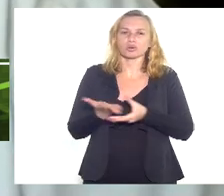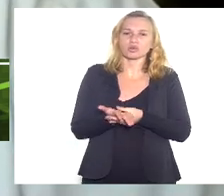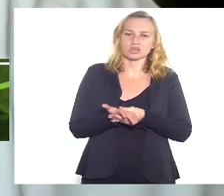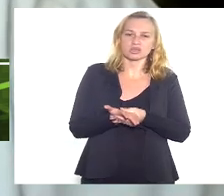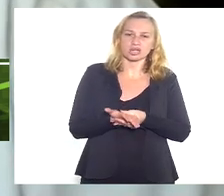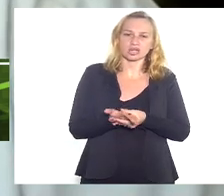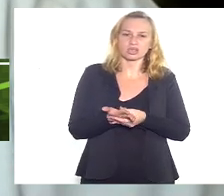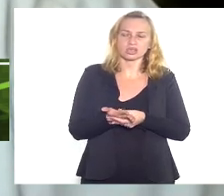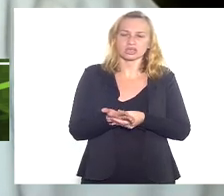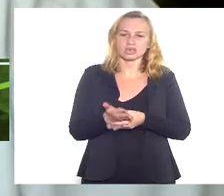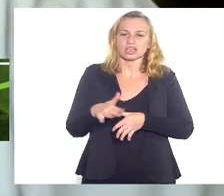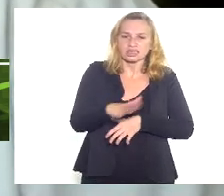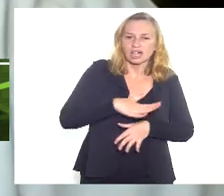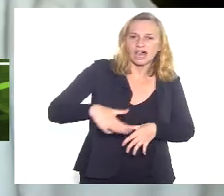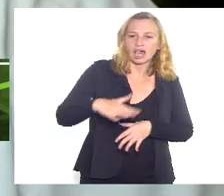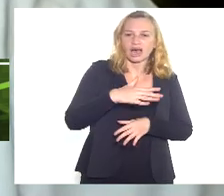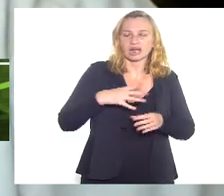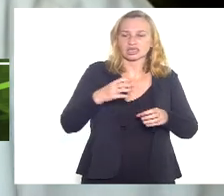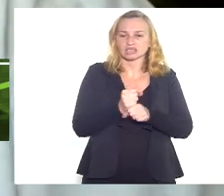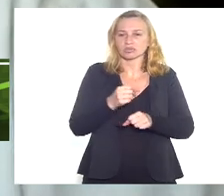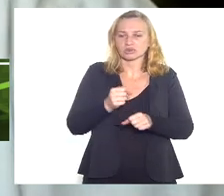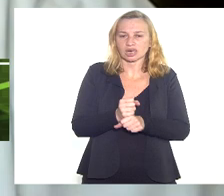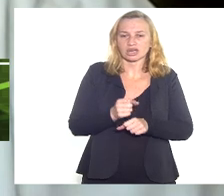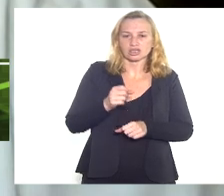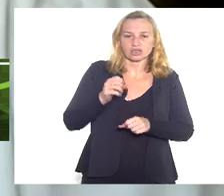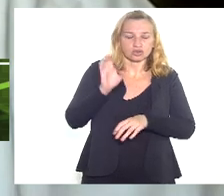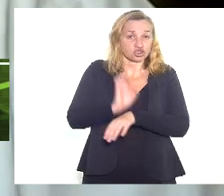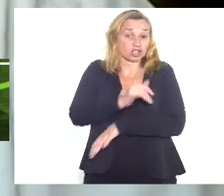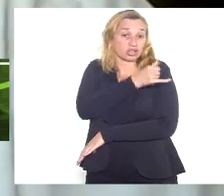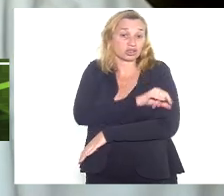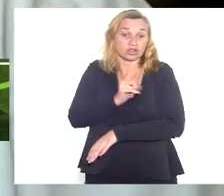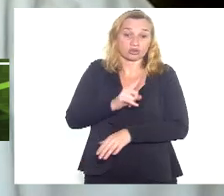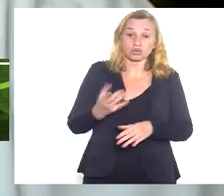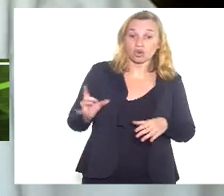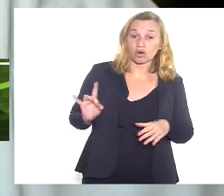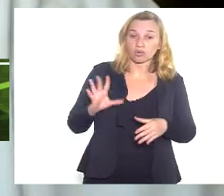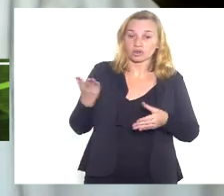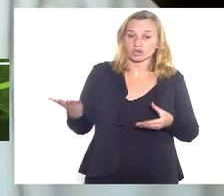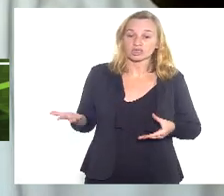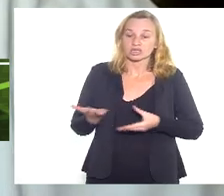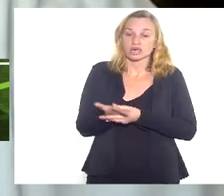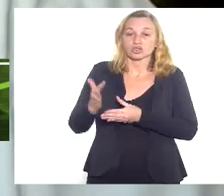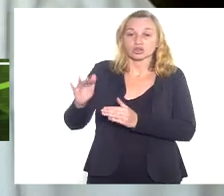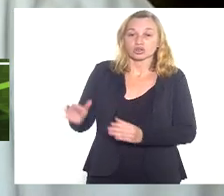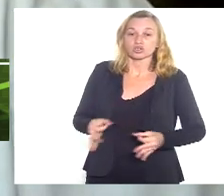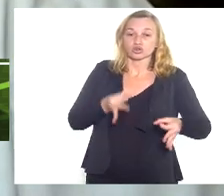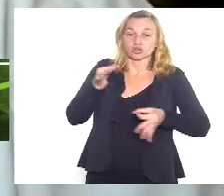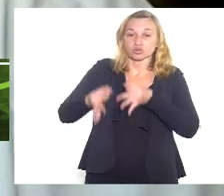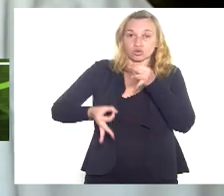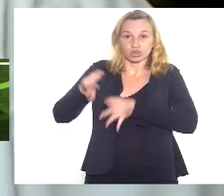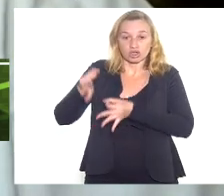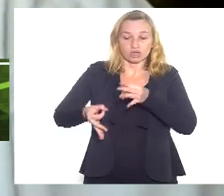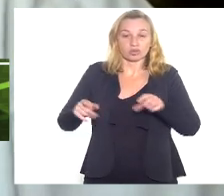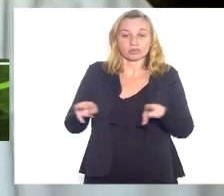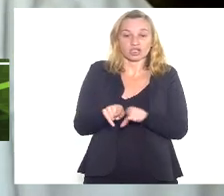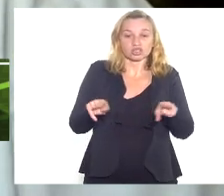na área tributária contra o Estado do Rio de Janeiro, não só processos jurídicos, mas também os processos